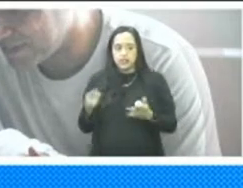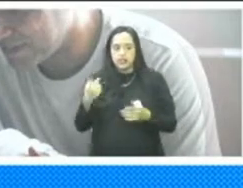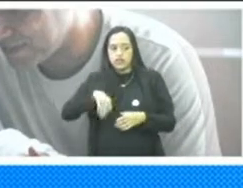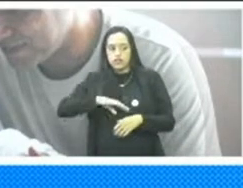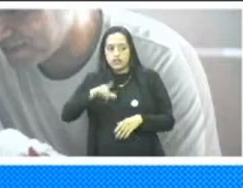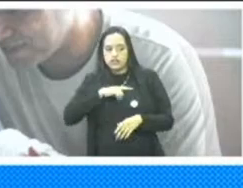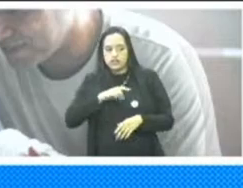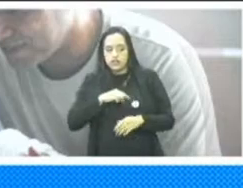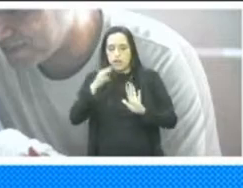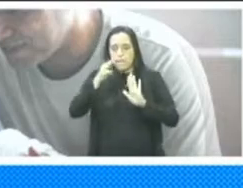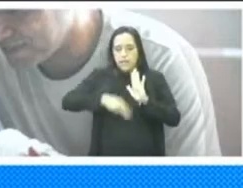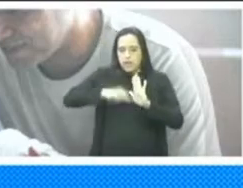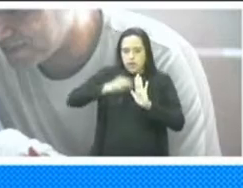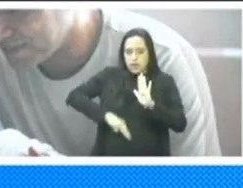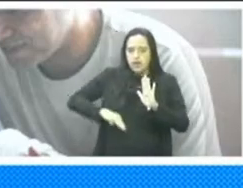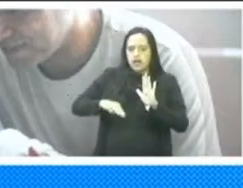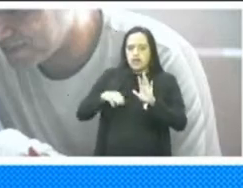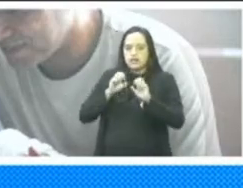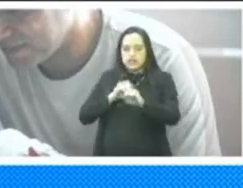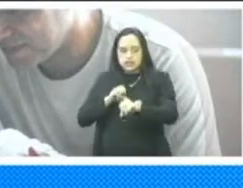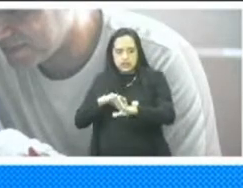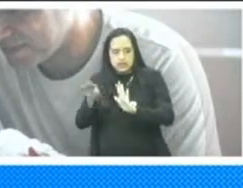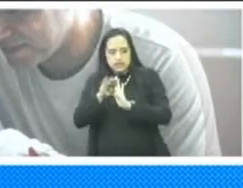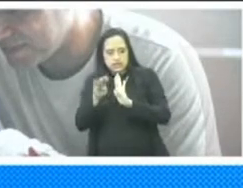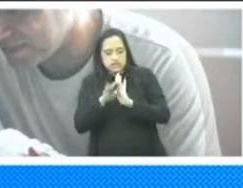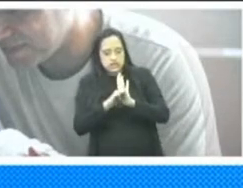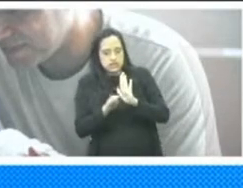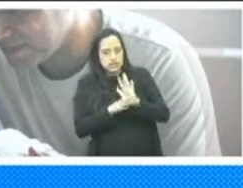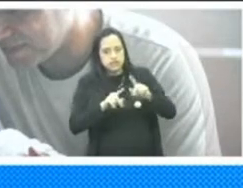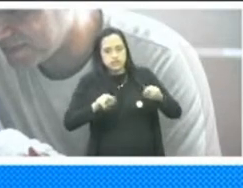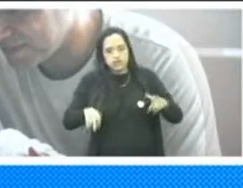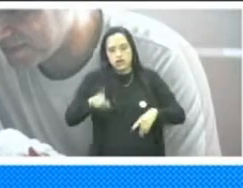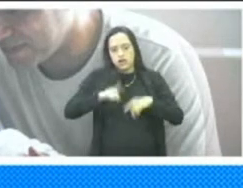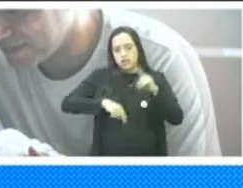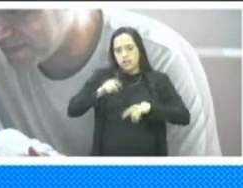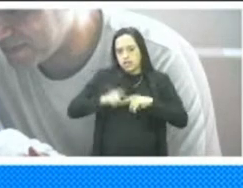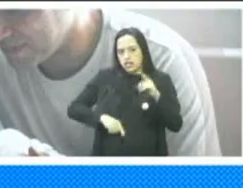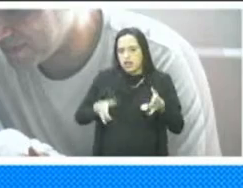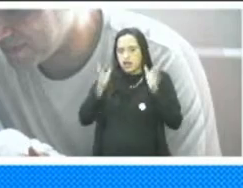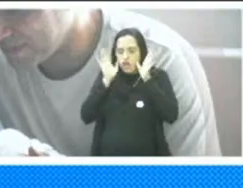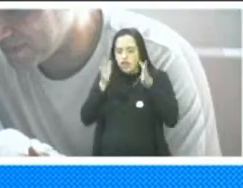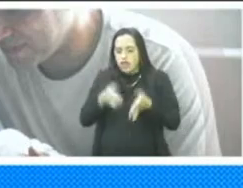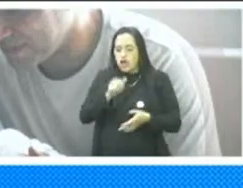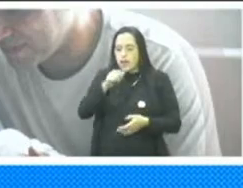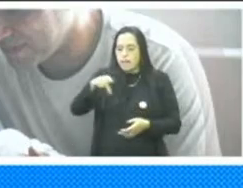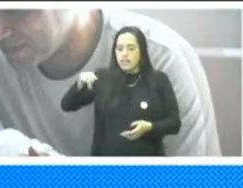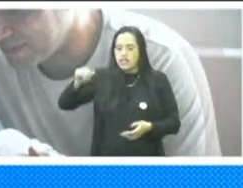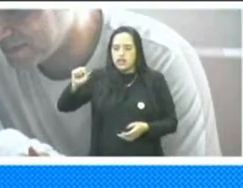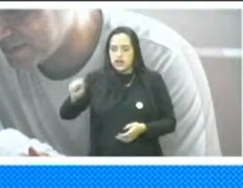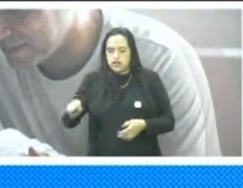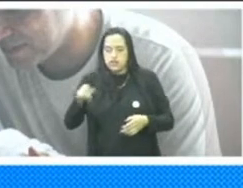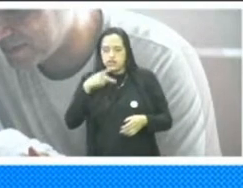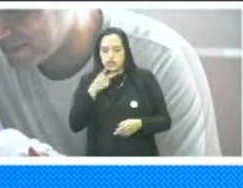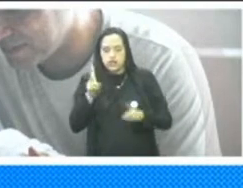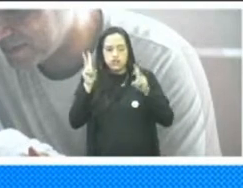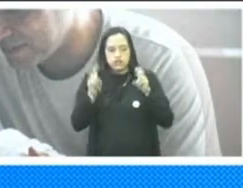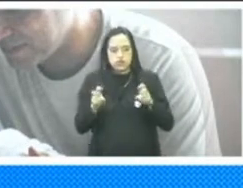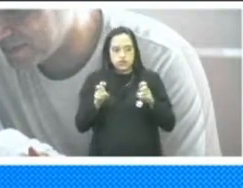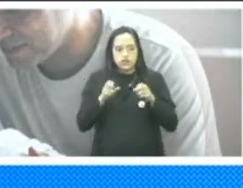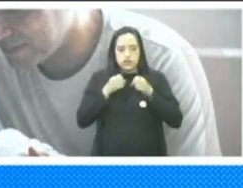Então, manuais, diretrizes, vários materiais voltados à APS, né, falando sobre o